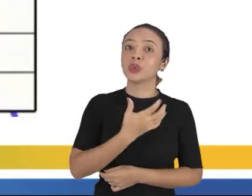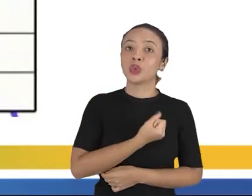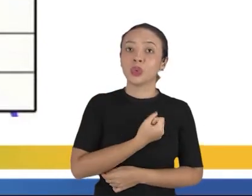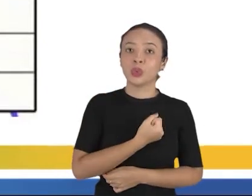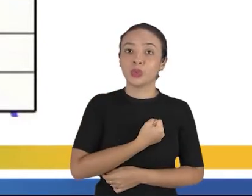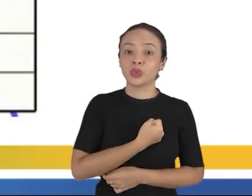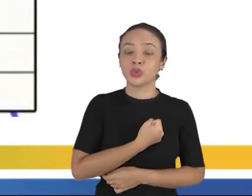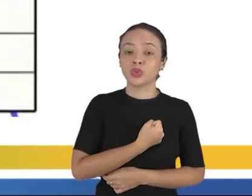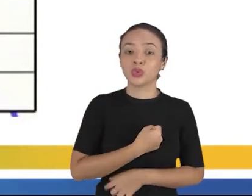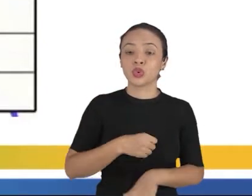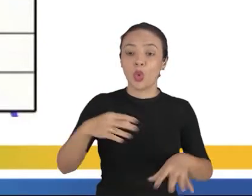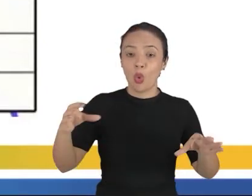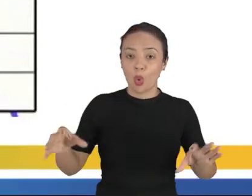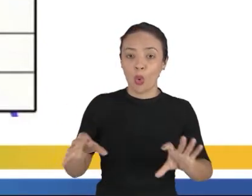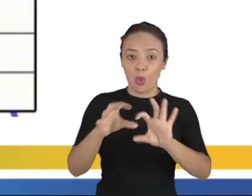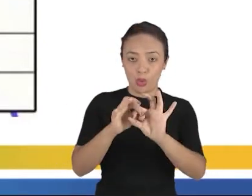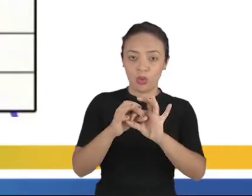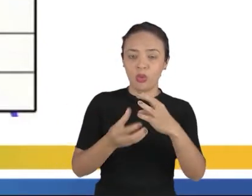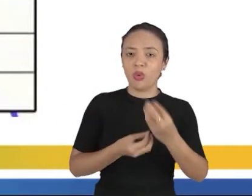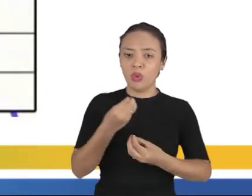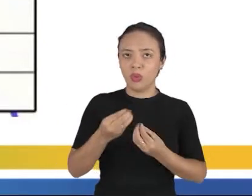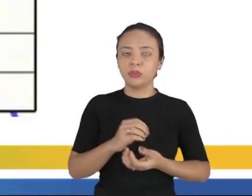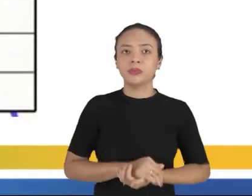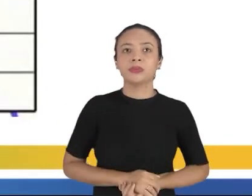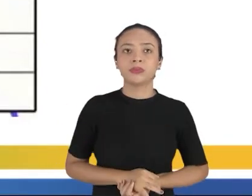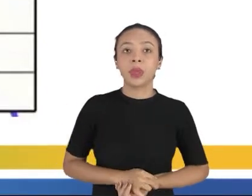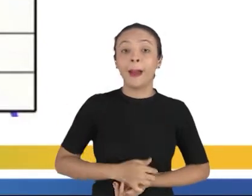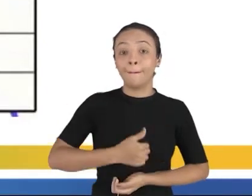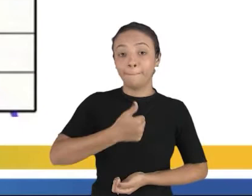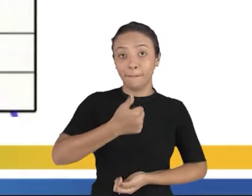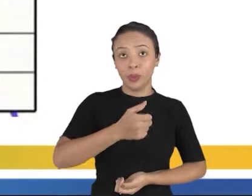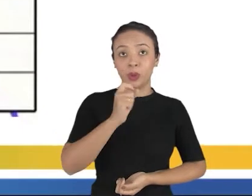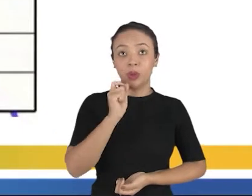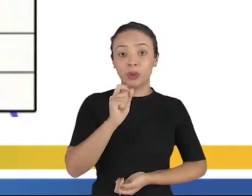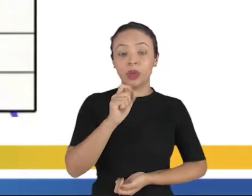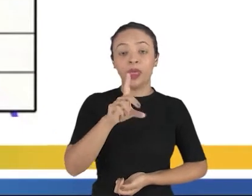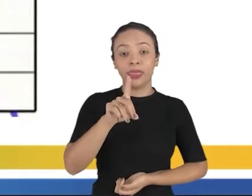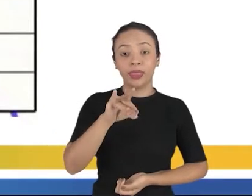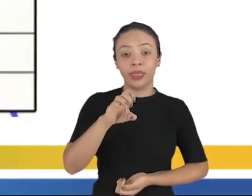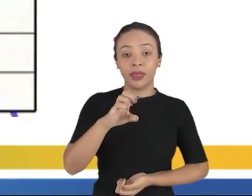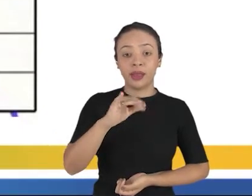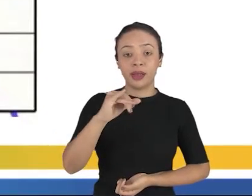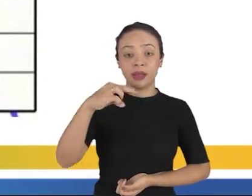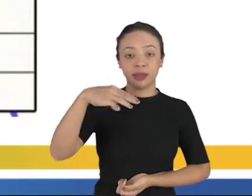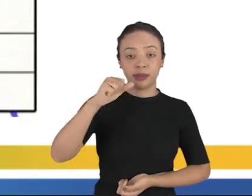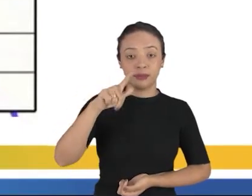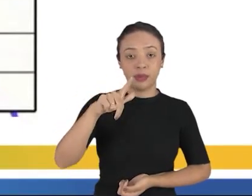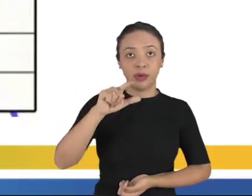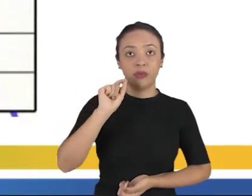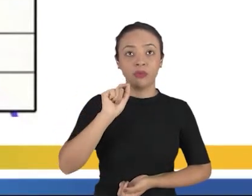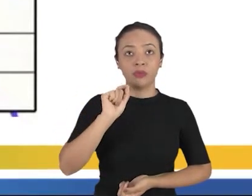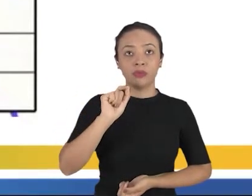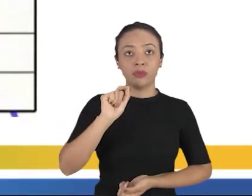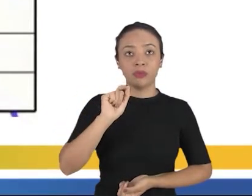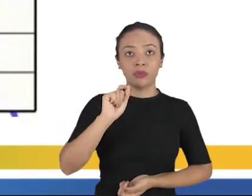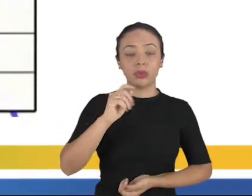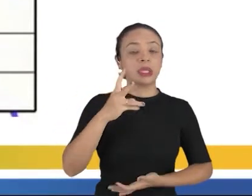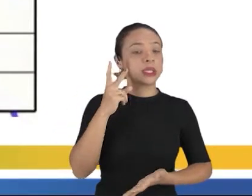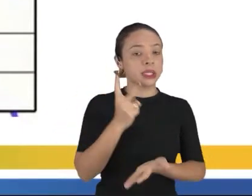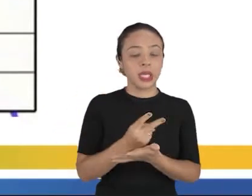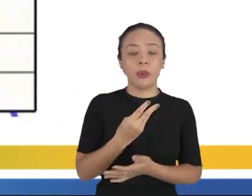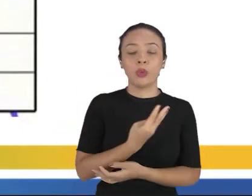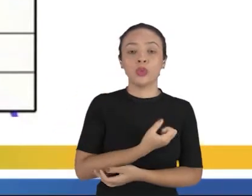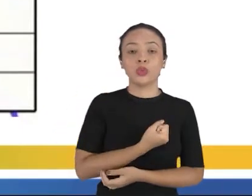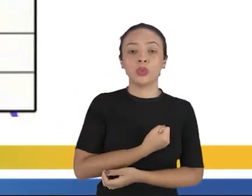números compostos, como é que a gente vai fazer? A primeira casa, que é a casa decimal, pessoal, vocês vão deixar no número